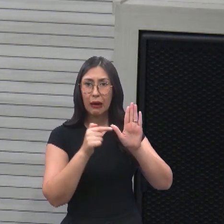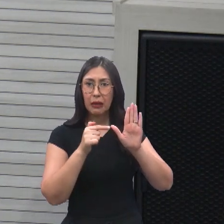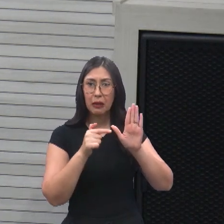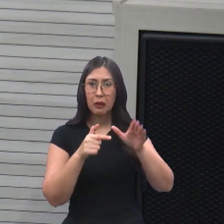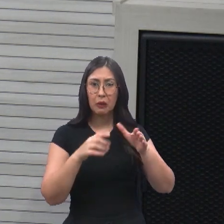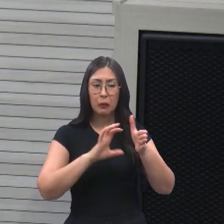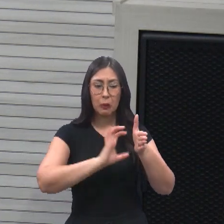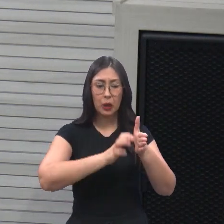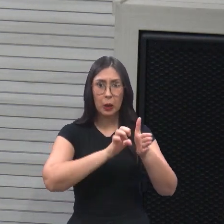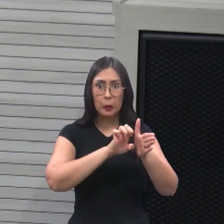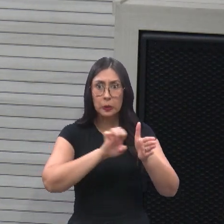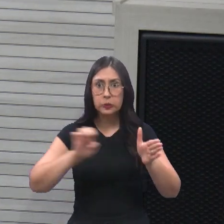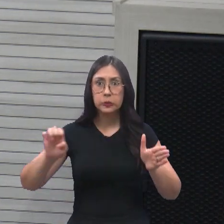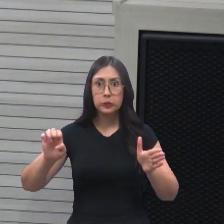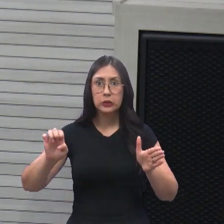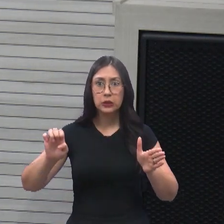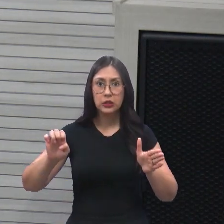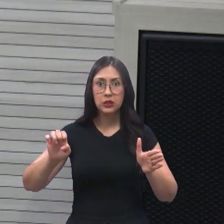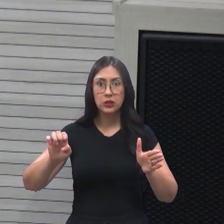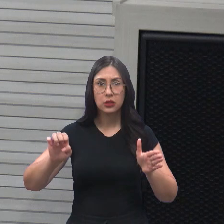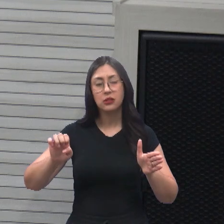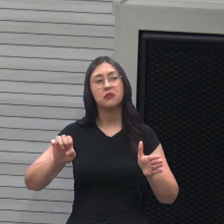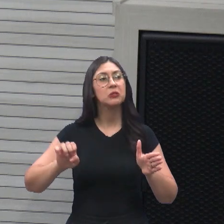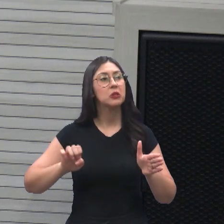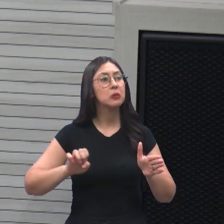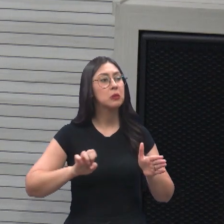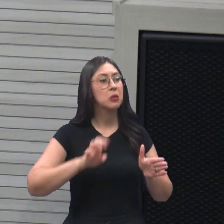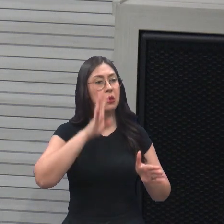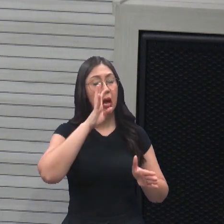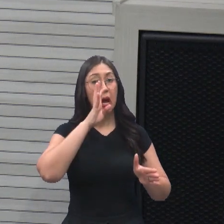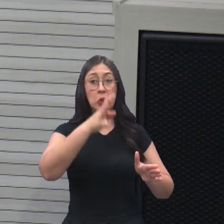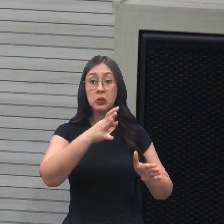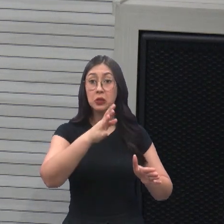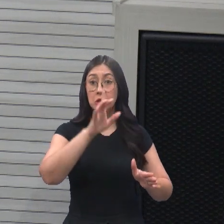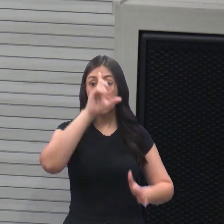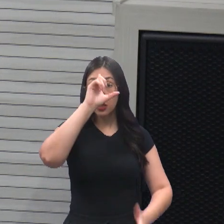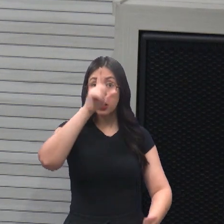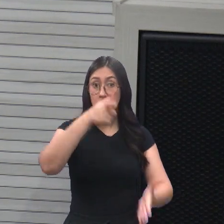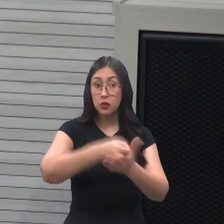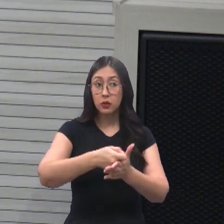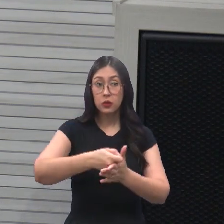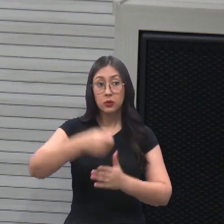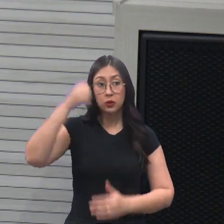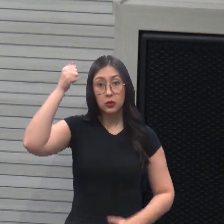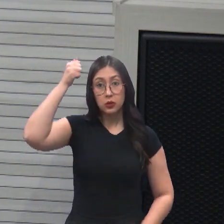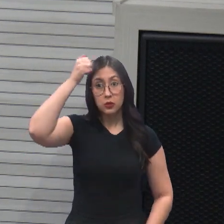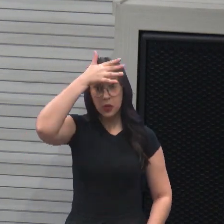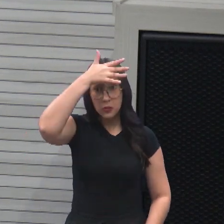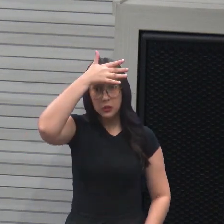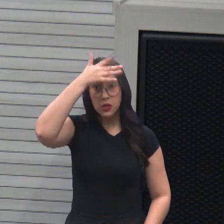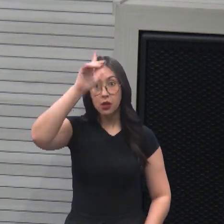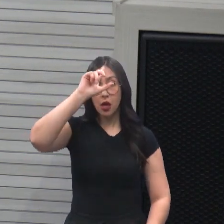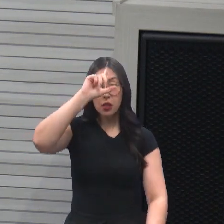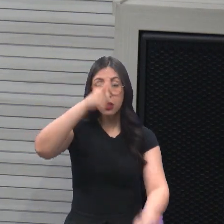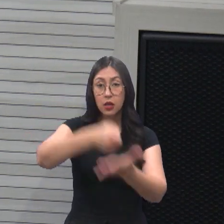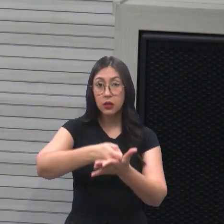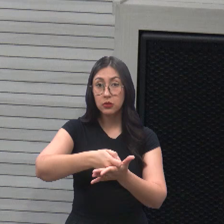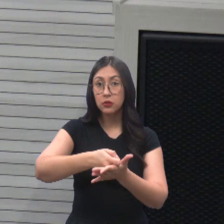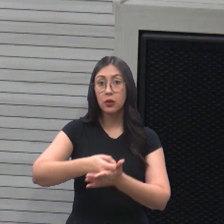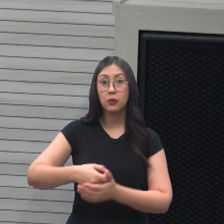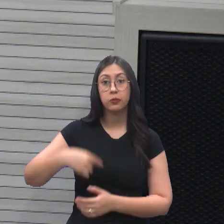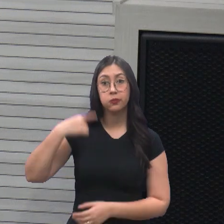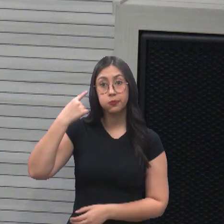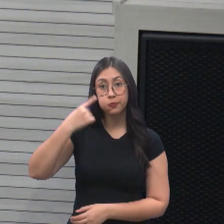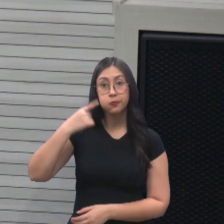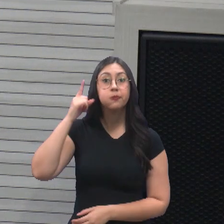né, fazendo um julgamento aqui das medidas que o presidente Trump está tomando nos Estados Unidos, que vai afetar o mundo e que afete